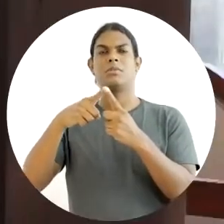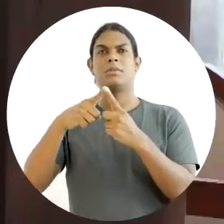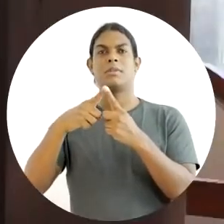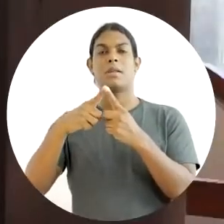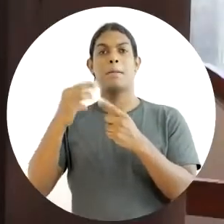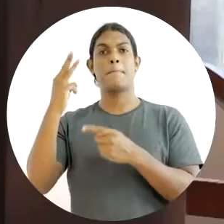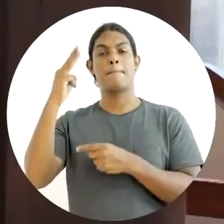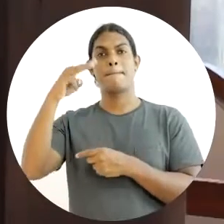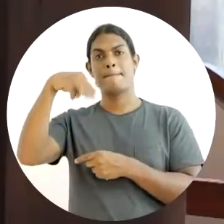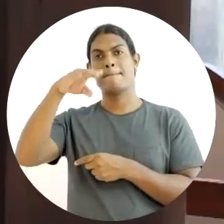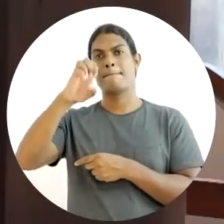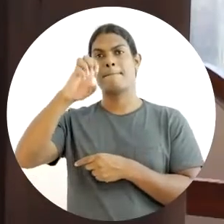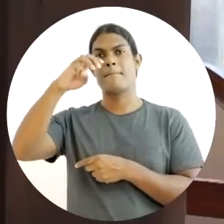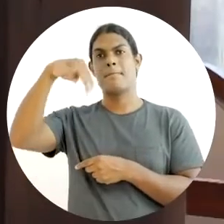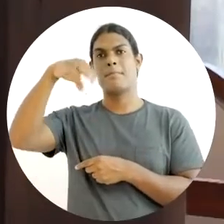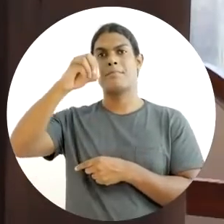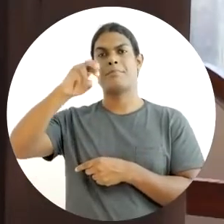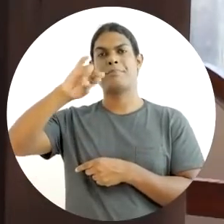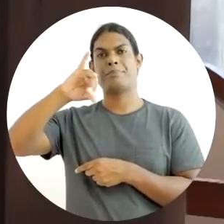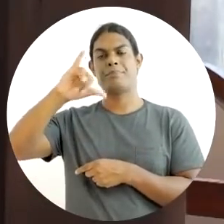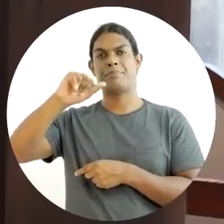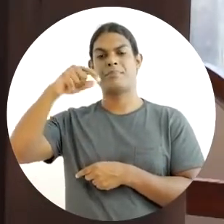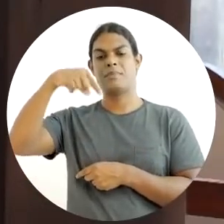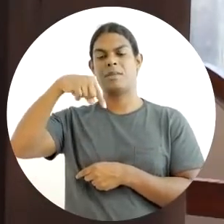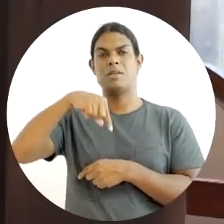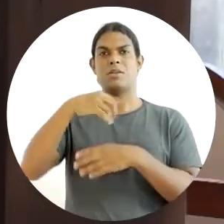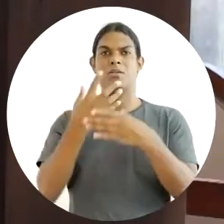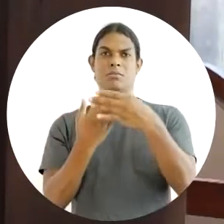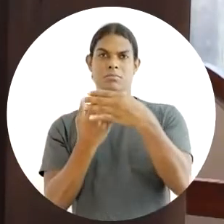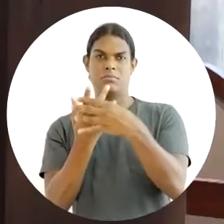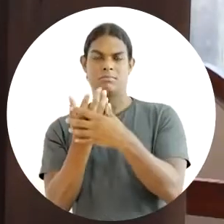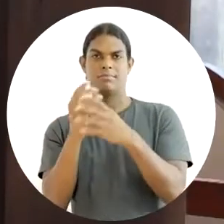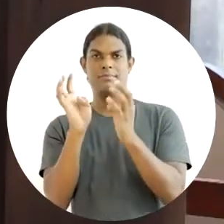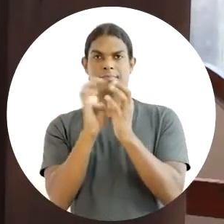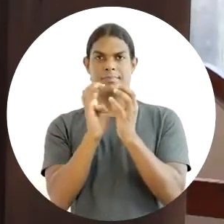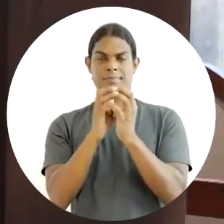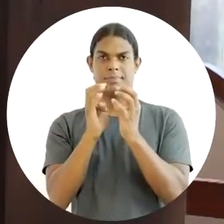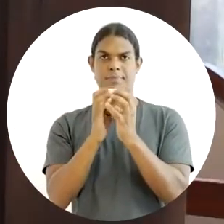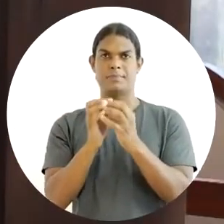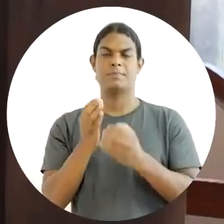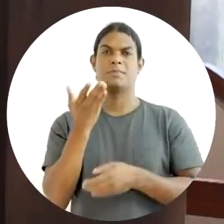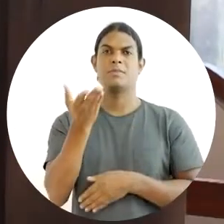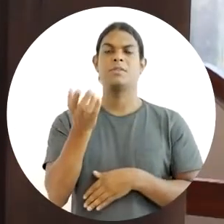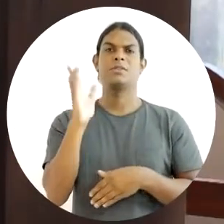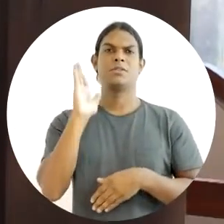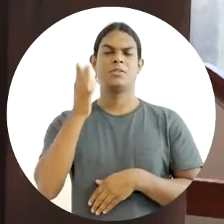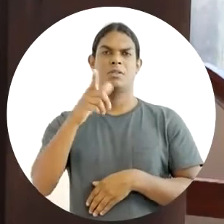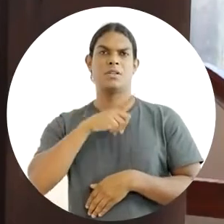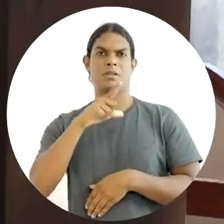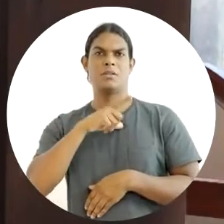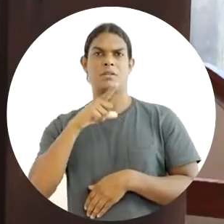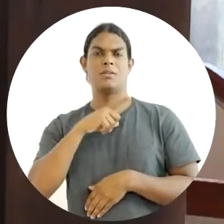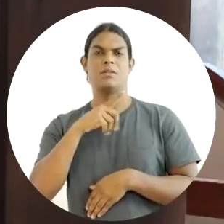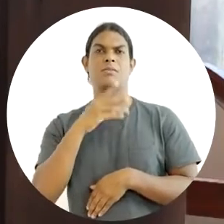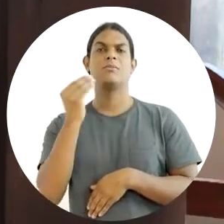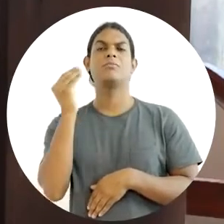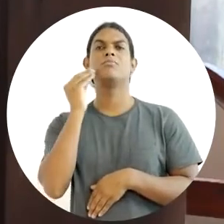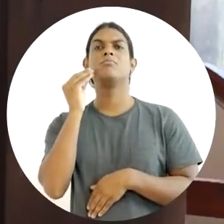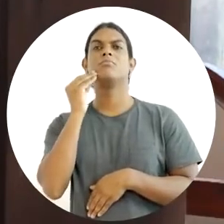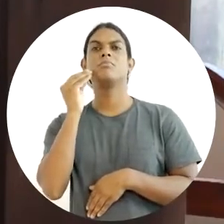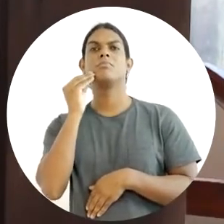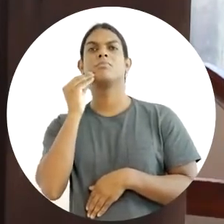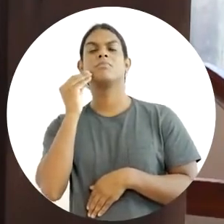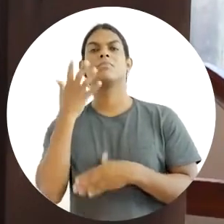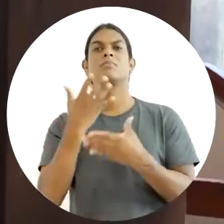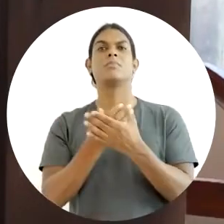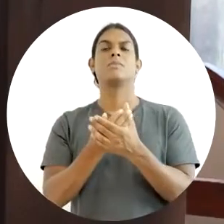Na competência 1, vocês tiveram a oportunidade de interagir com os tutores virtuais, tratando do que é